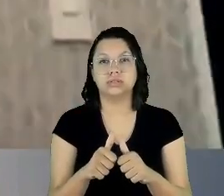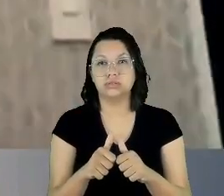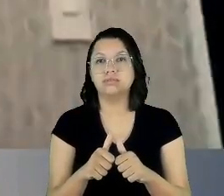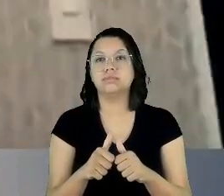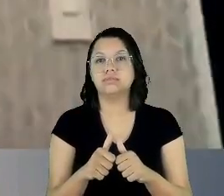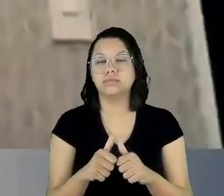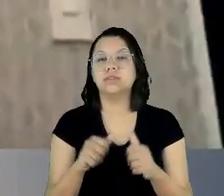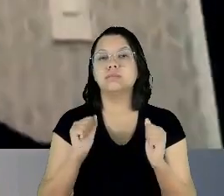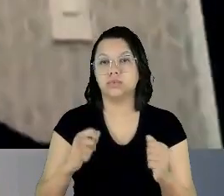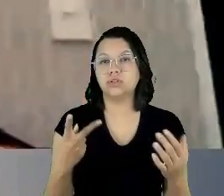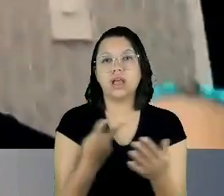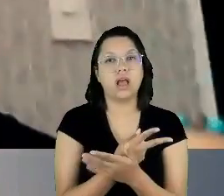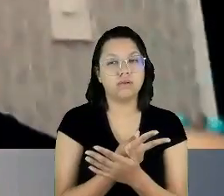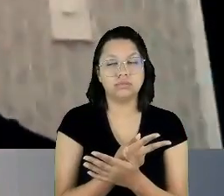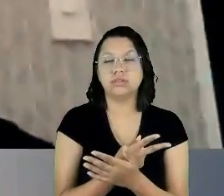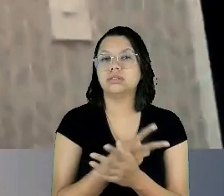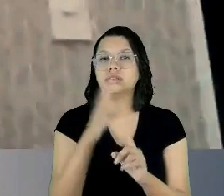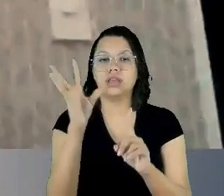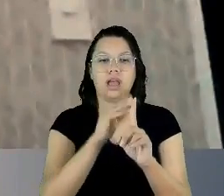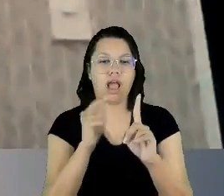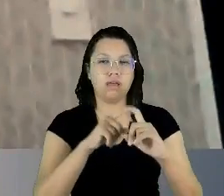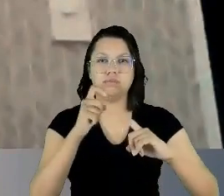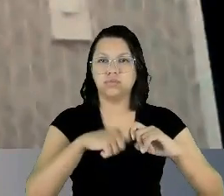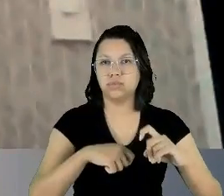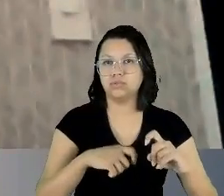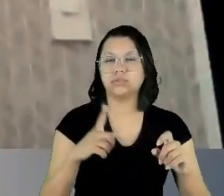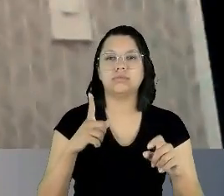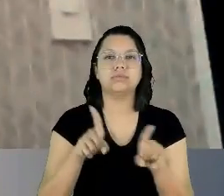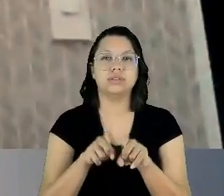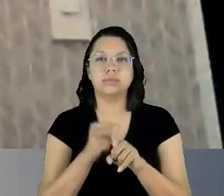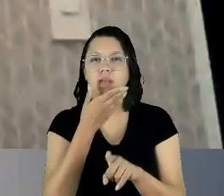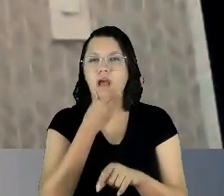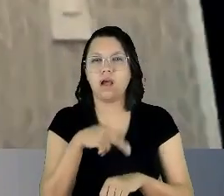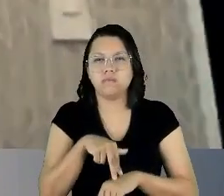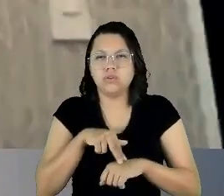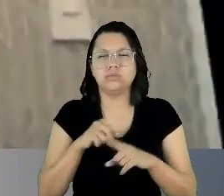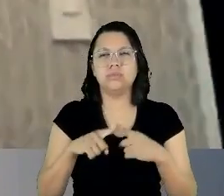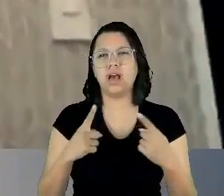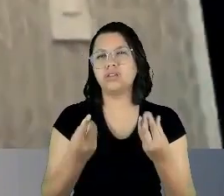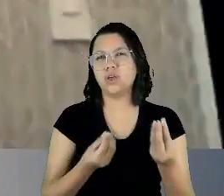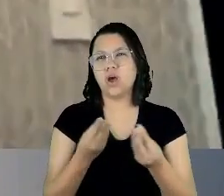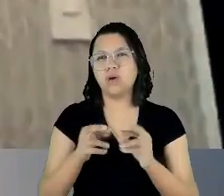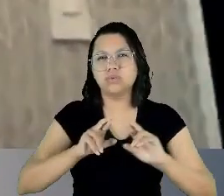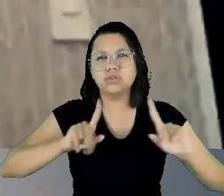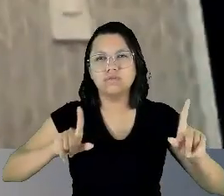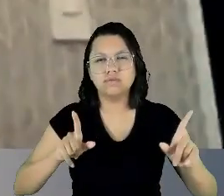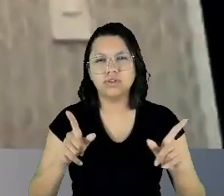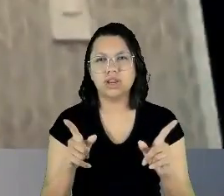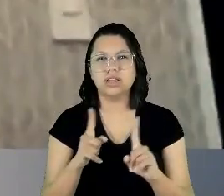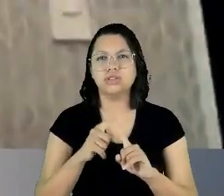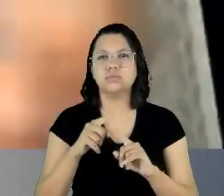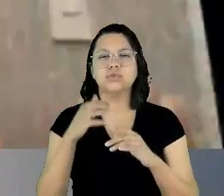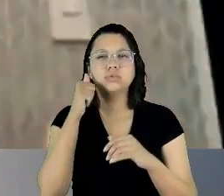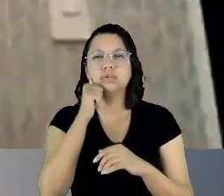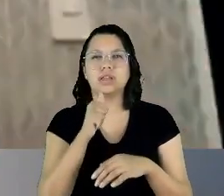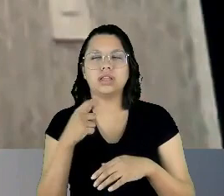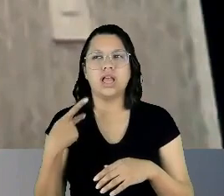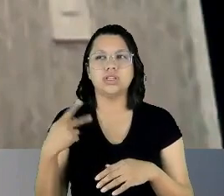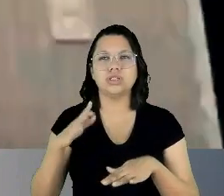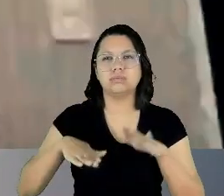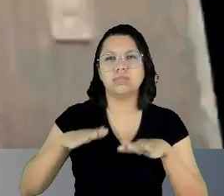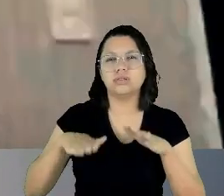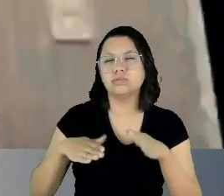suscetíveis à importunação sexual, todas as mulheres estão suscetíveis a esse machismo, mas como que em diferentes nuances de mulheres a gente está mais ou